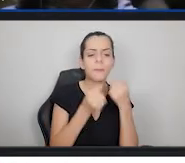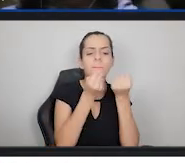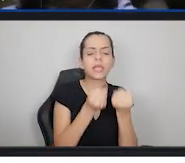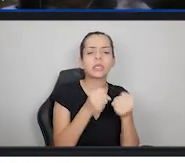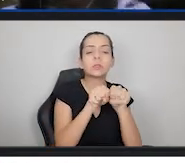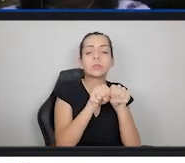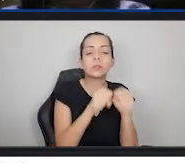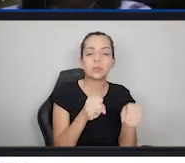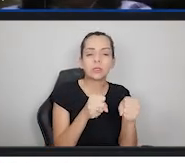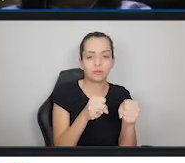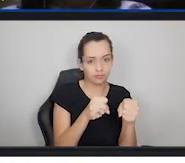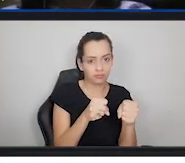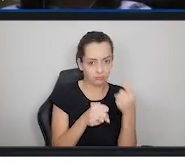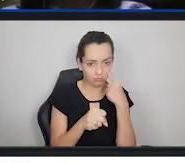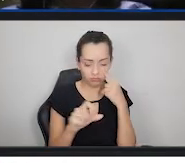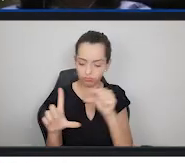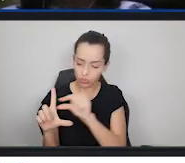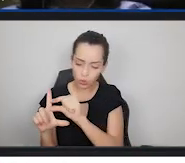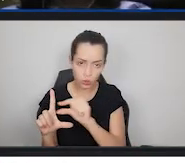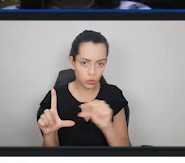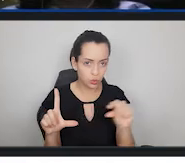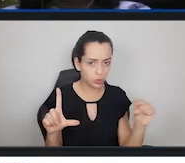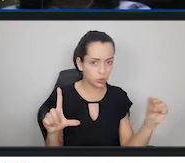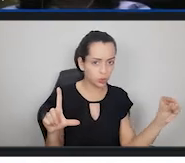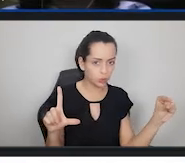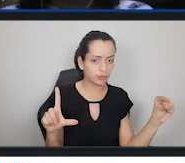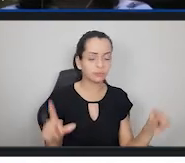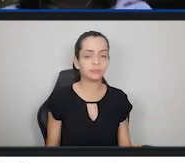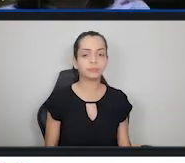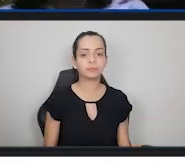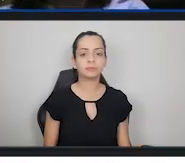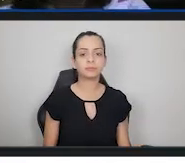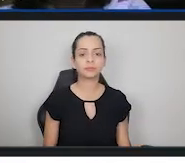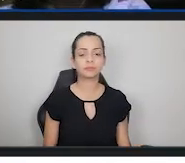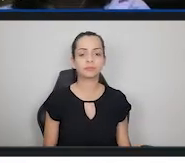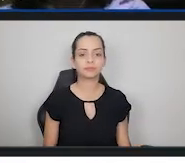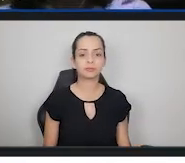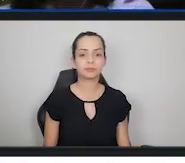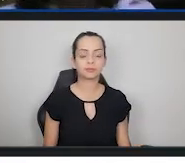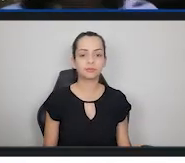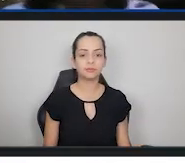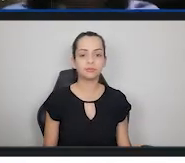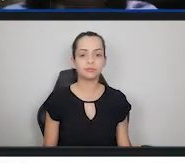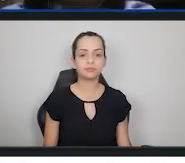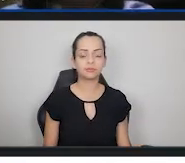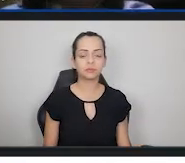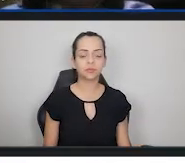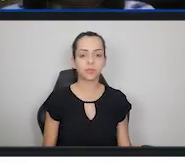por quilômetro. Essa aqui é a carga de ruptura dele,